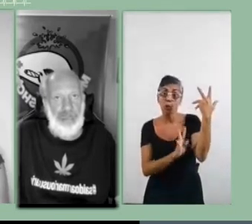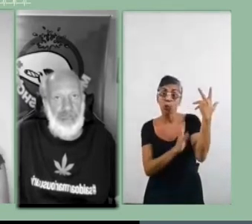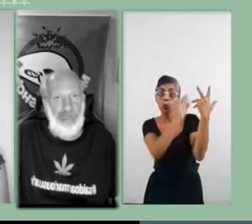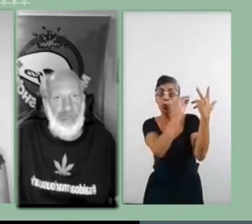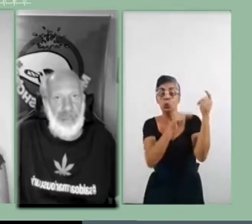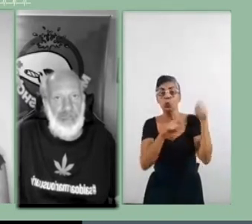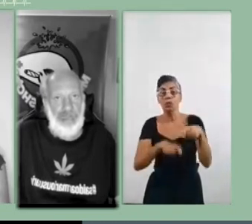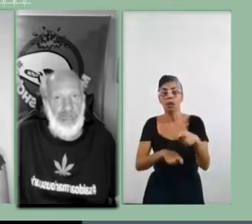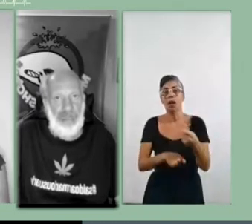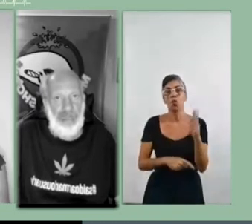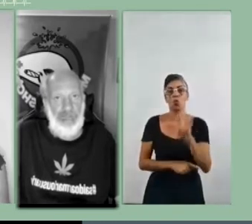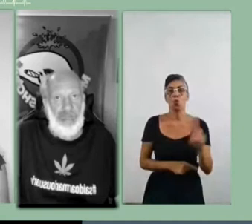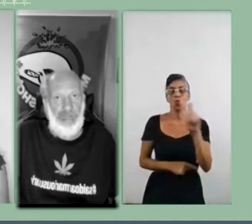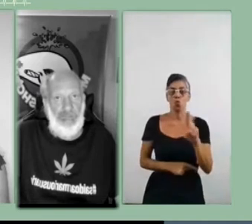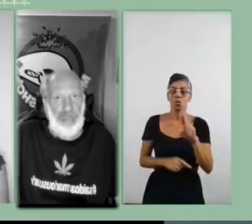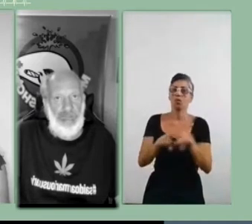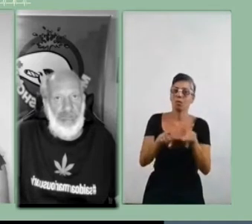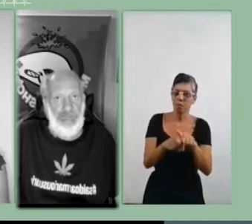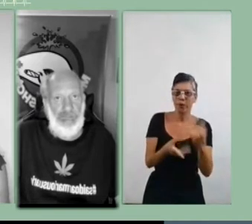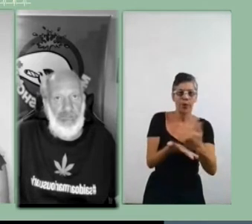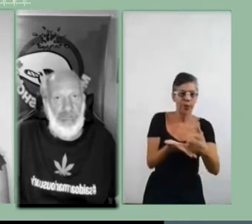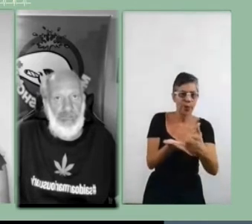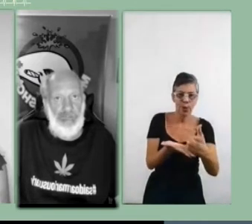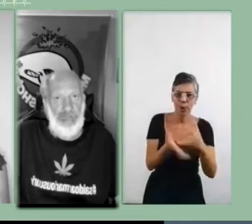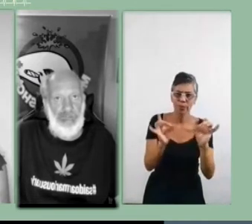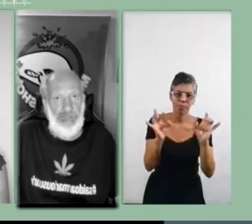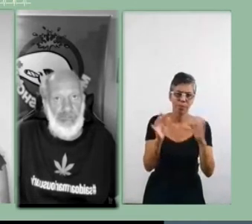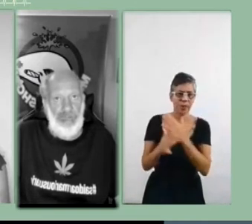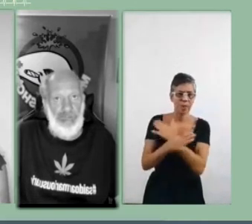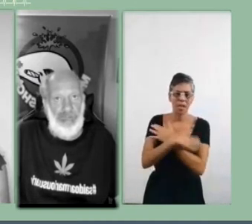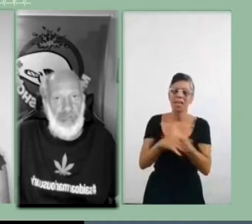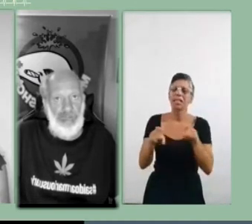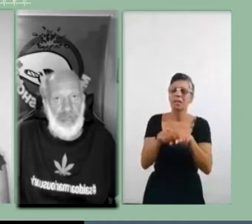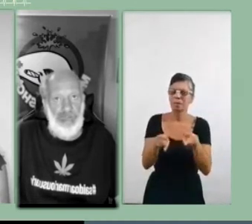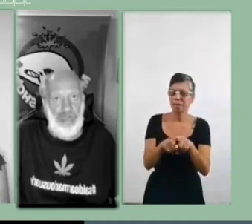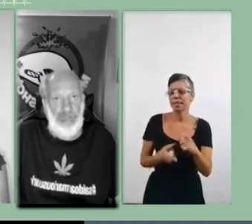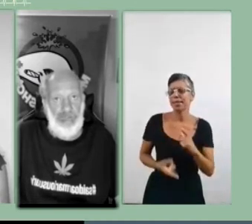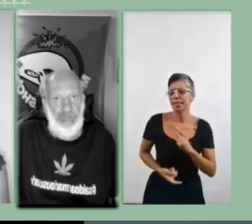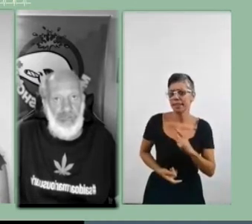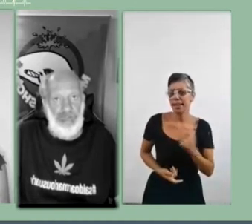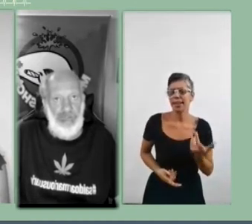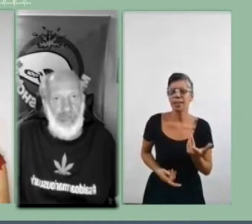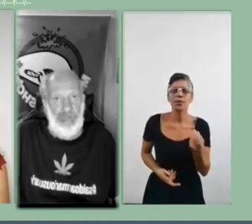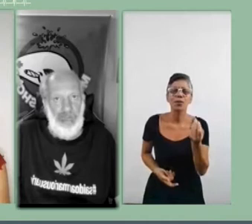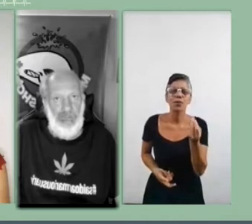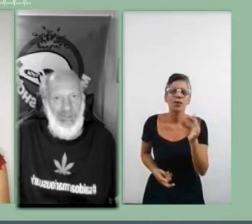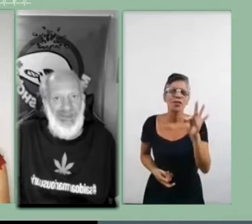óleos essenciais, os seus terpenos, mas também com os seus... como é que é? O